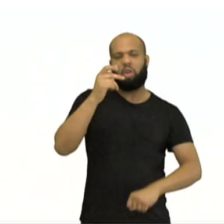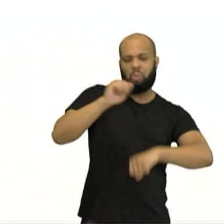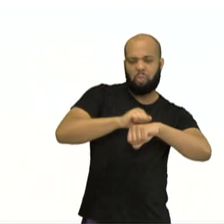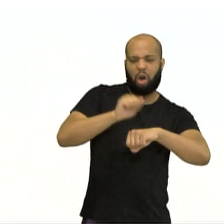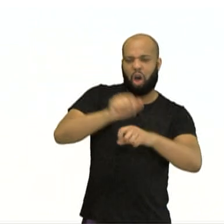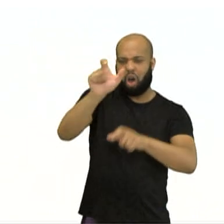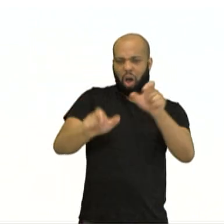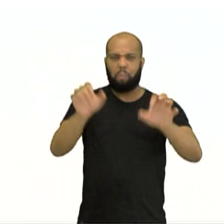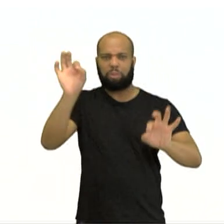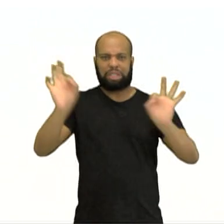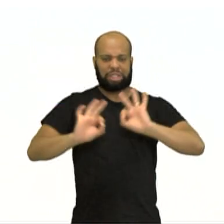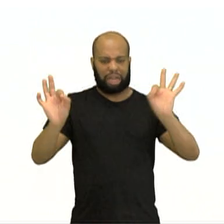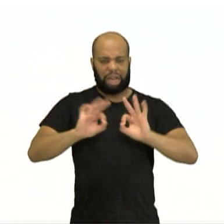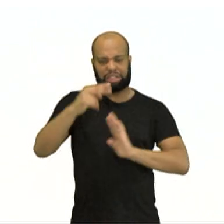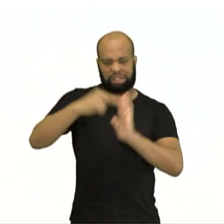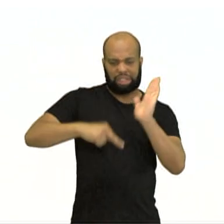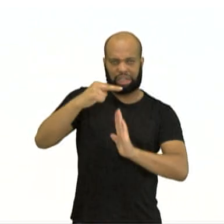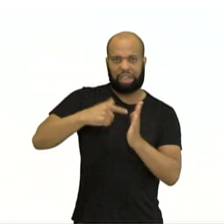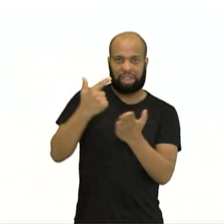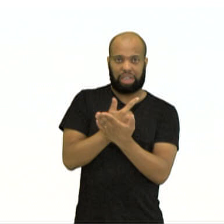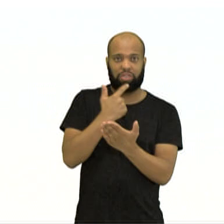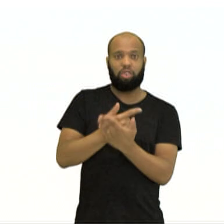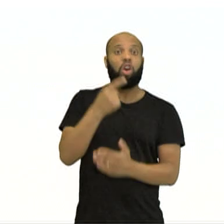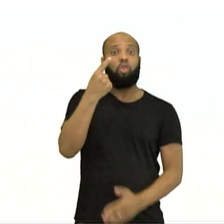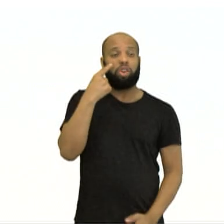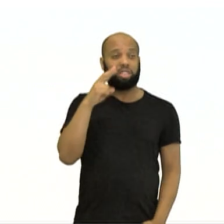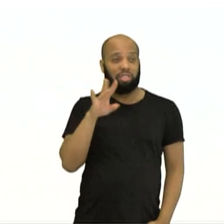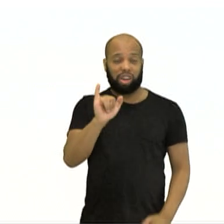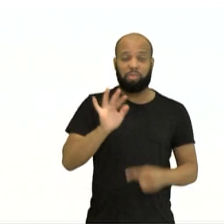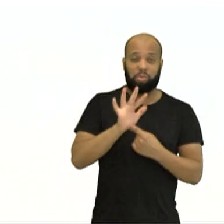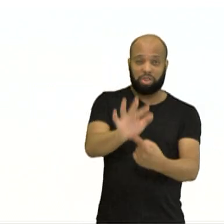livros. Cite duas passagens em que ela